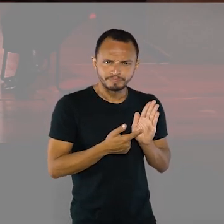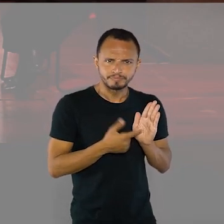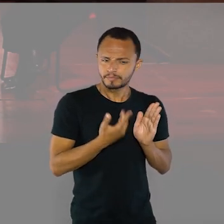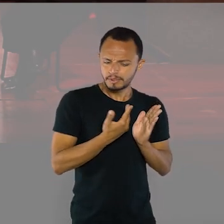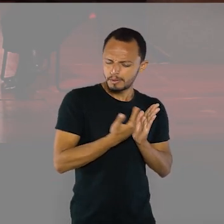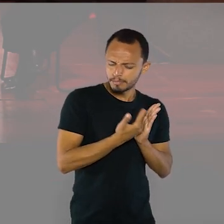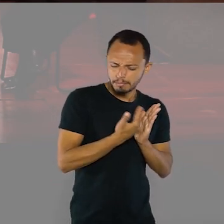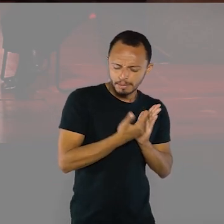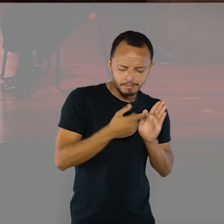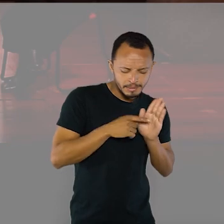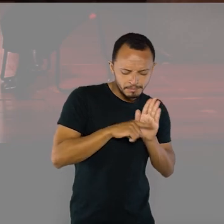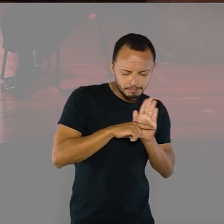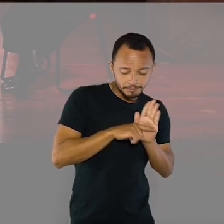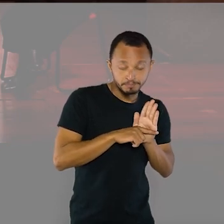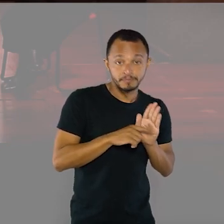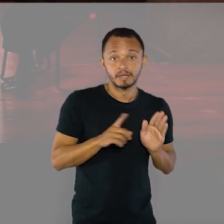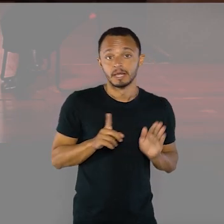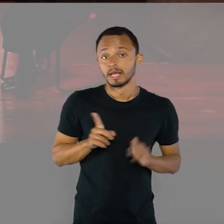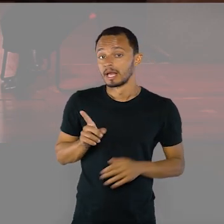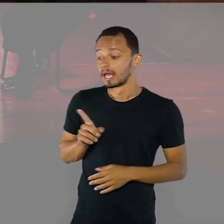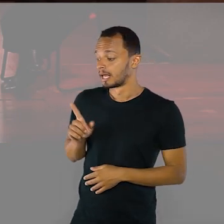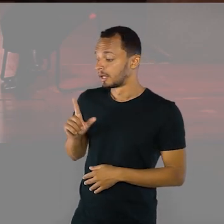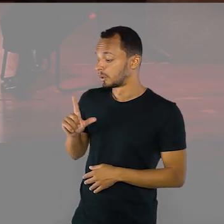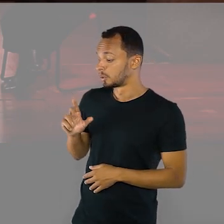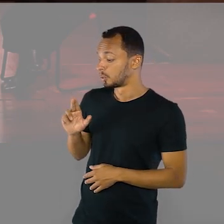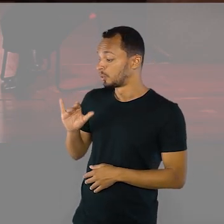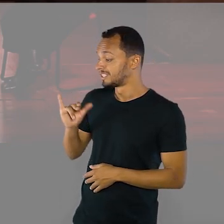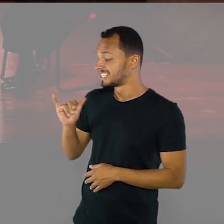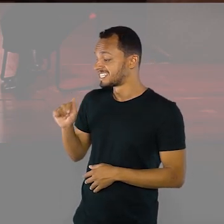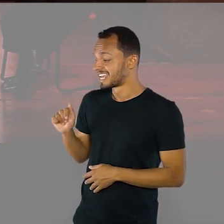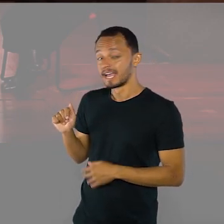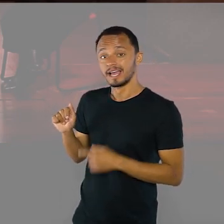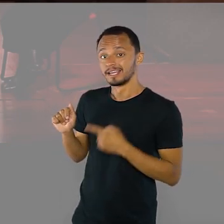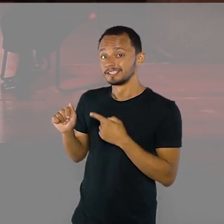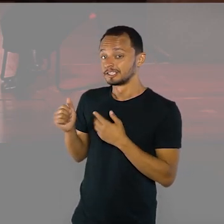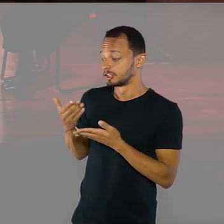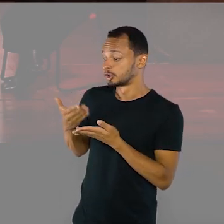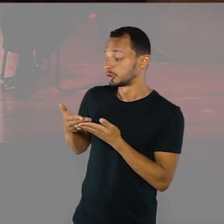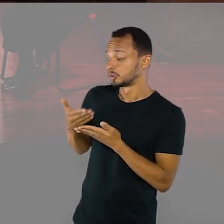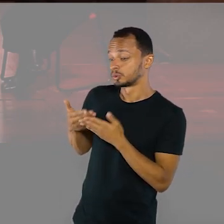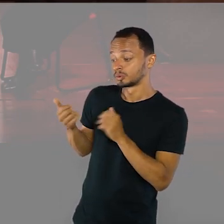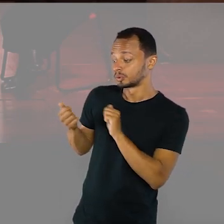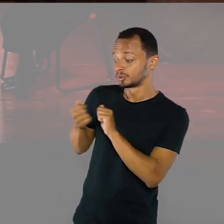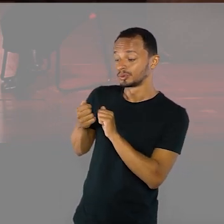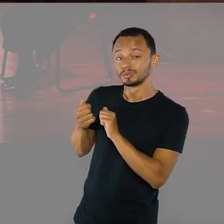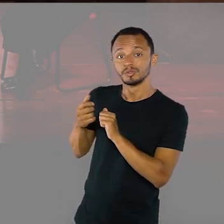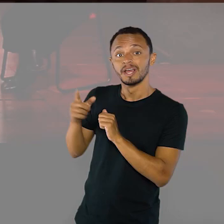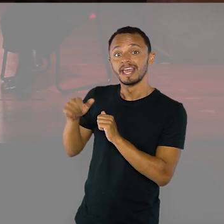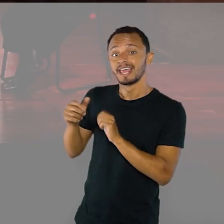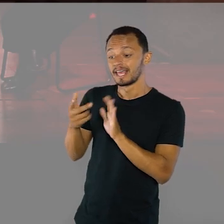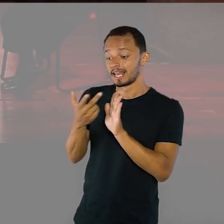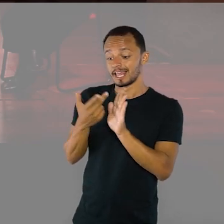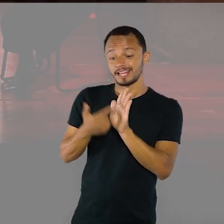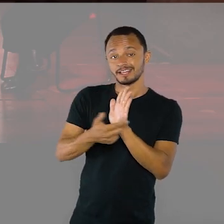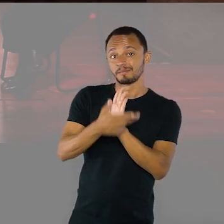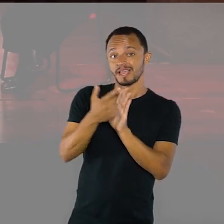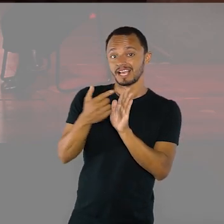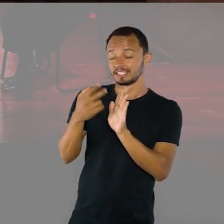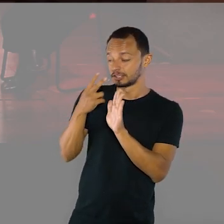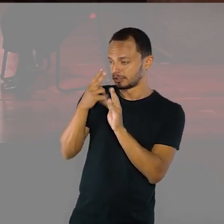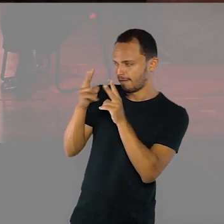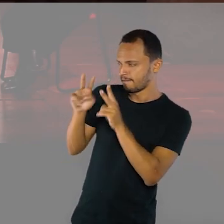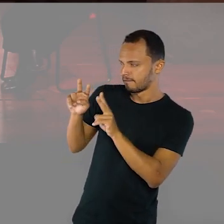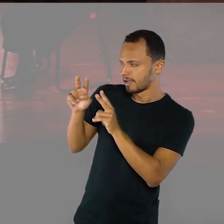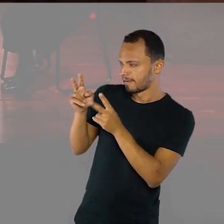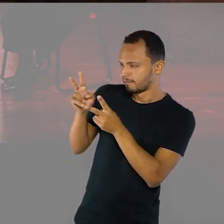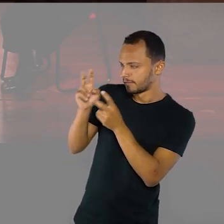com a Lúcia e fomos alunos da Lili, né? Então, como nós aprendemos a ver imagens numa disciplina dela chamada Além de Imagens, né? E eu